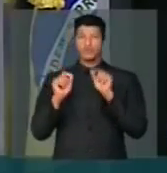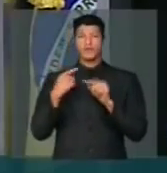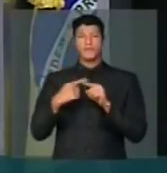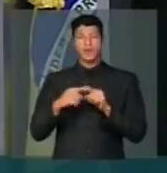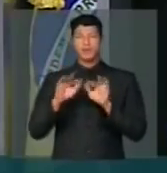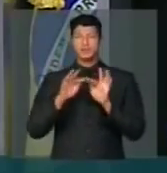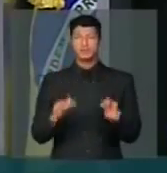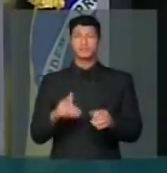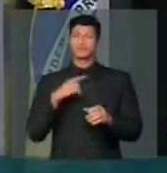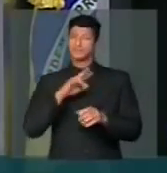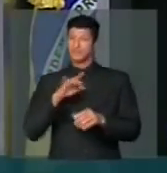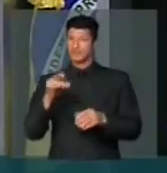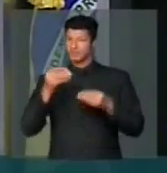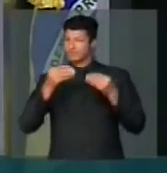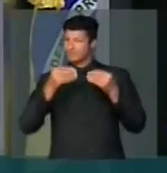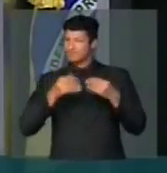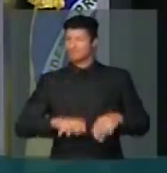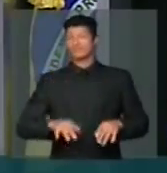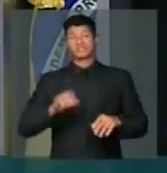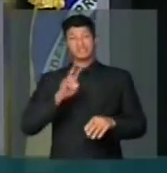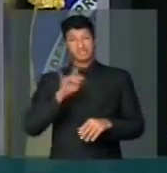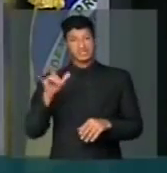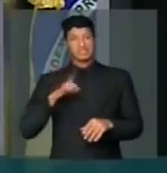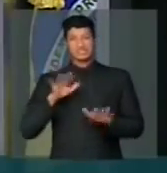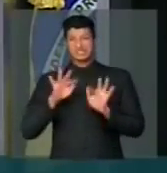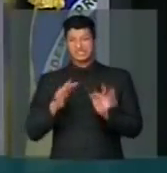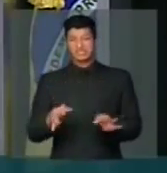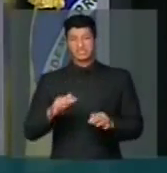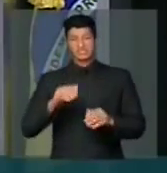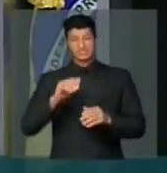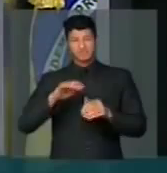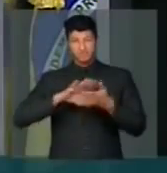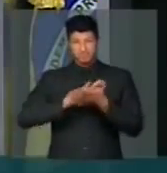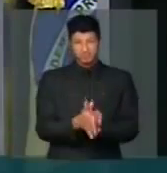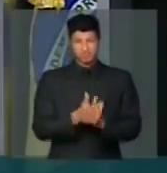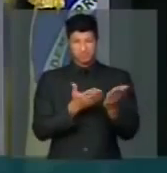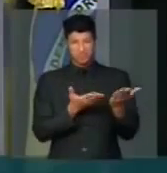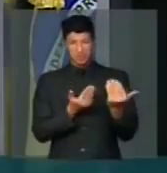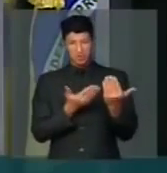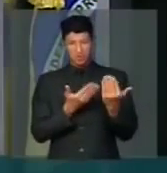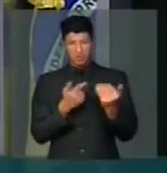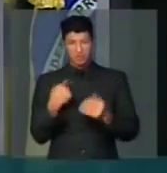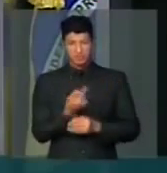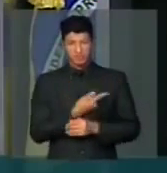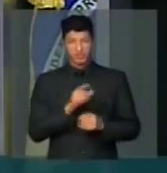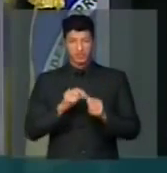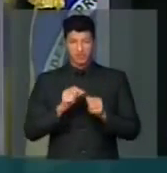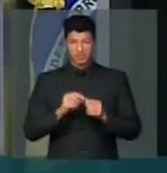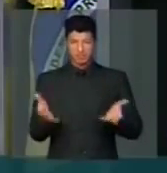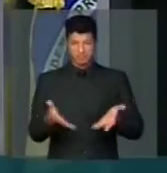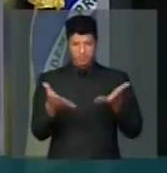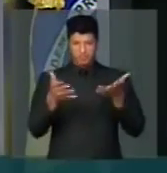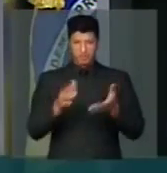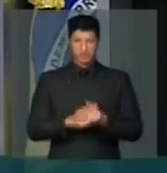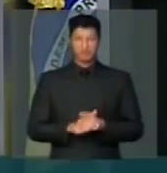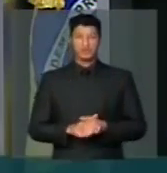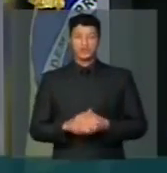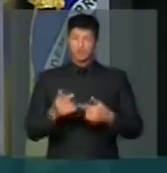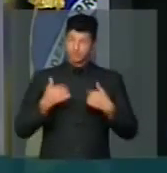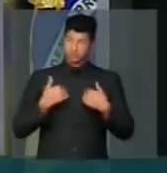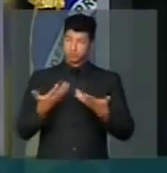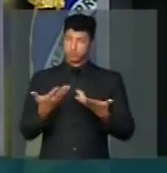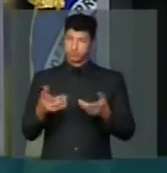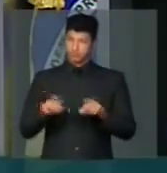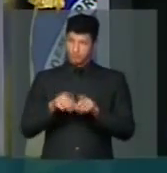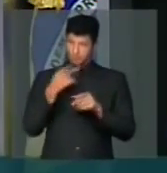porque simplesmente será um desastre, será simplesmente um massacre da juventude que nós estaremos promovendo. E eu quero